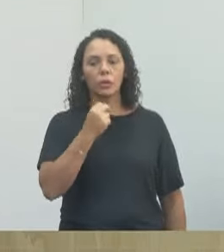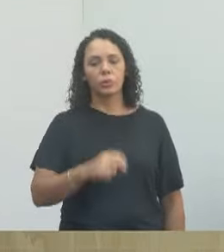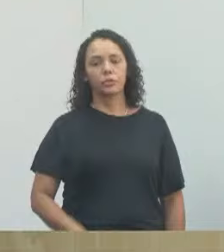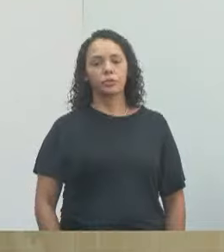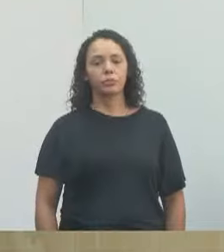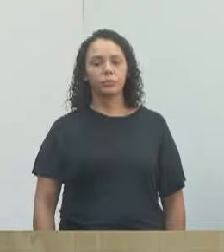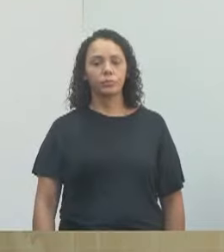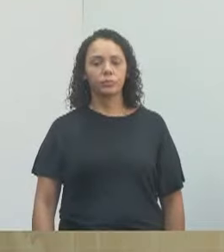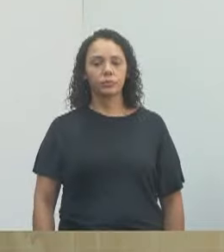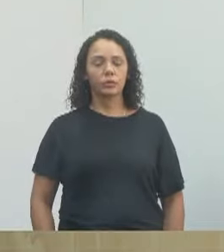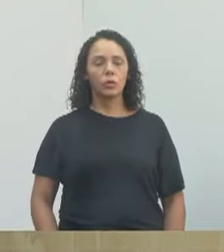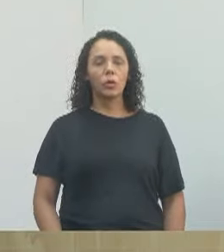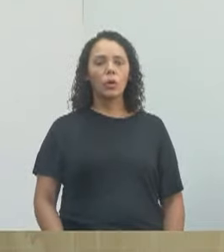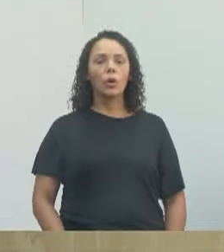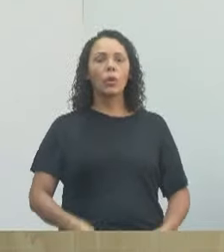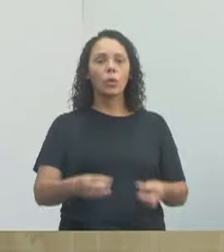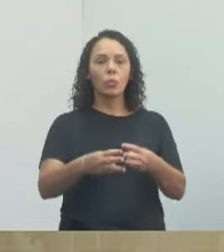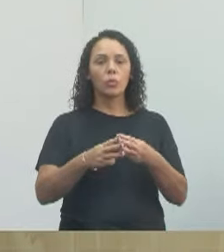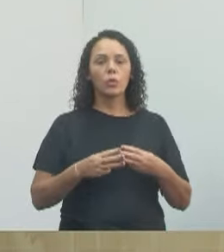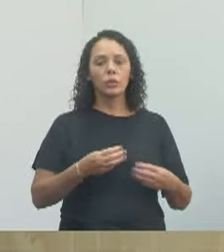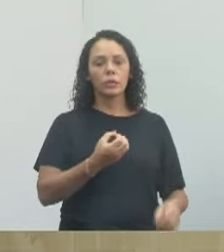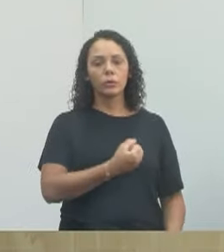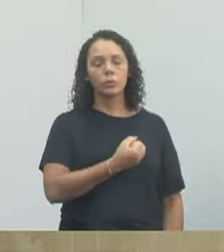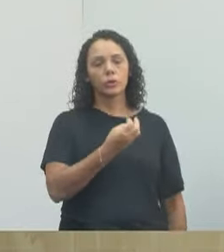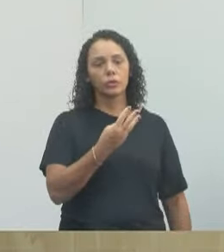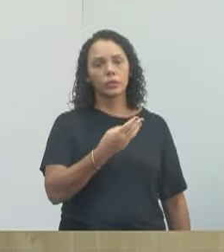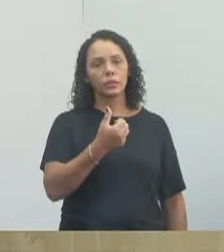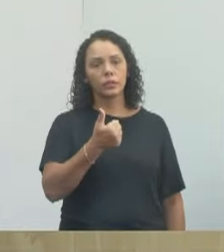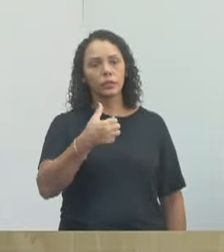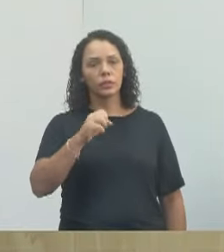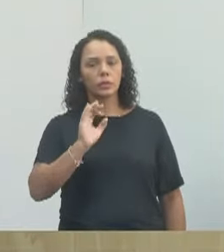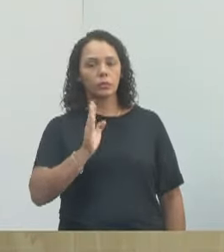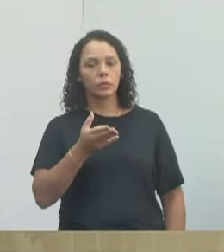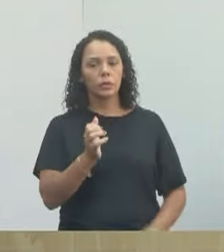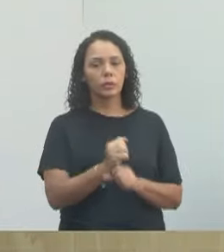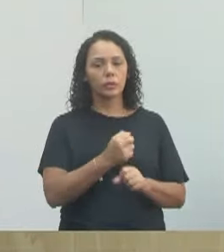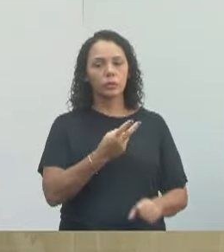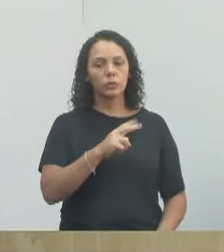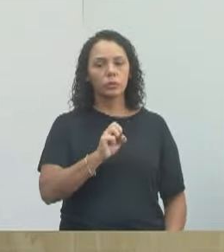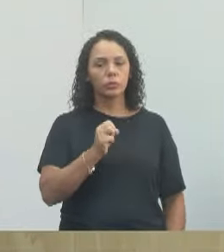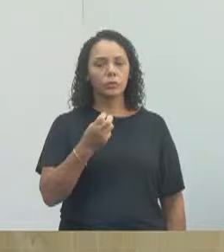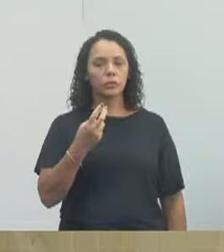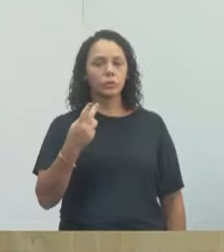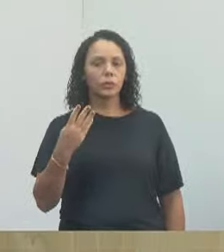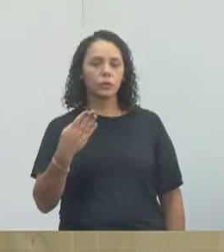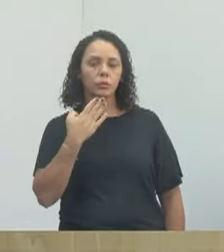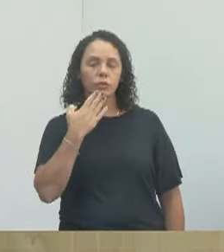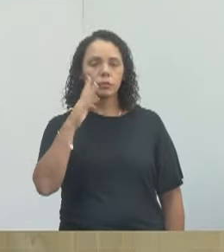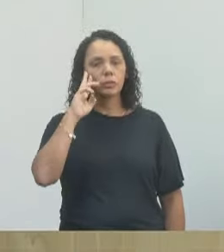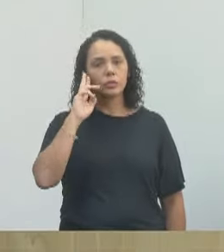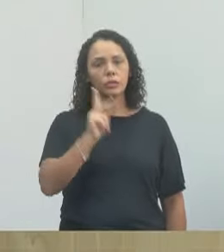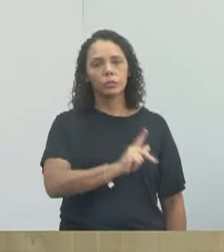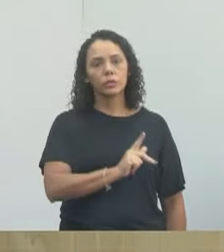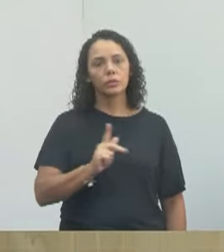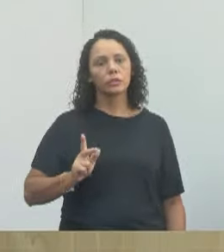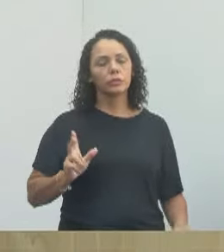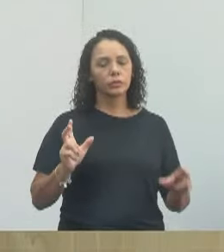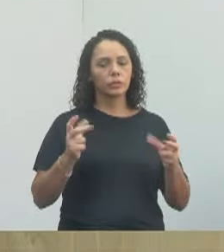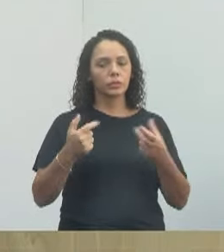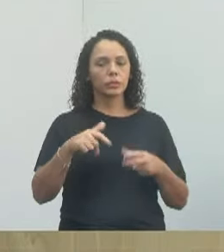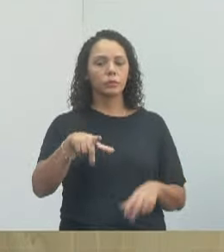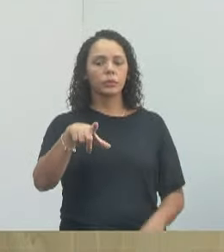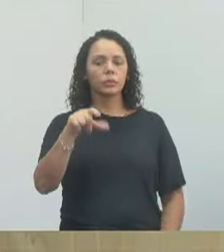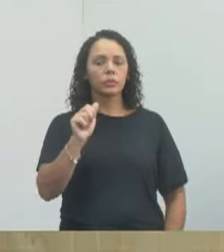miua Moção 310/2022 requeremos excelentíssimo presente dessa casa cumprid as Formes regimentais